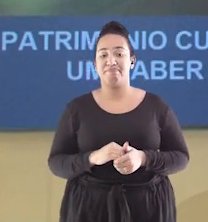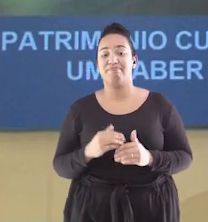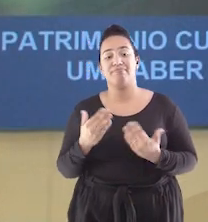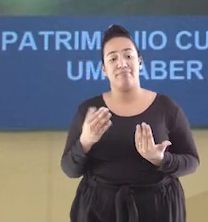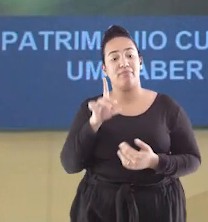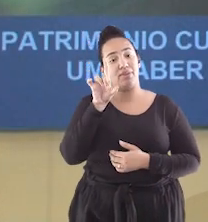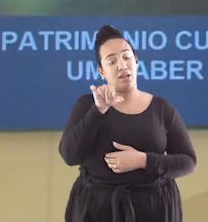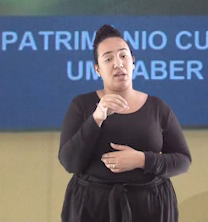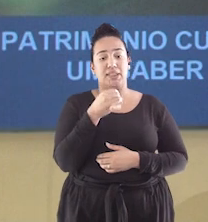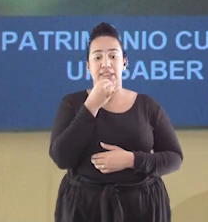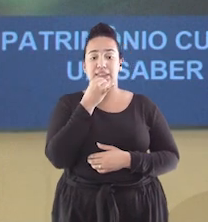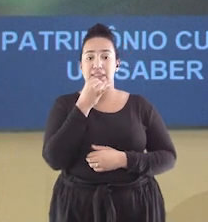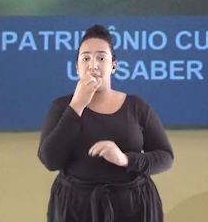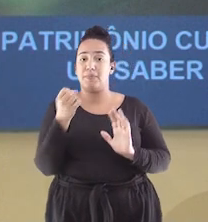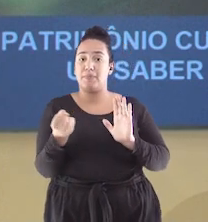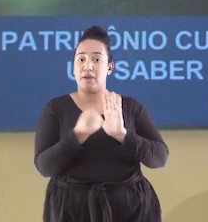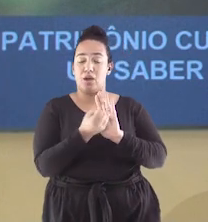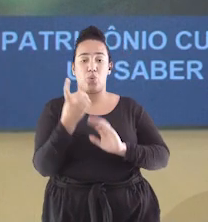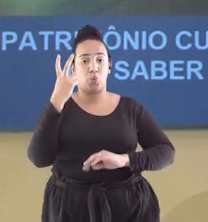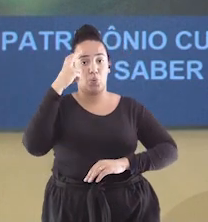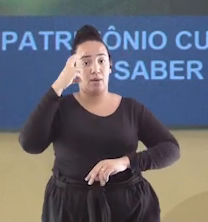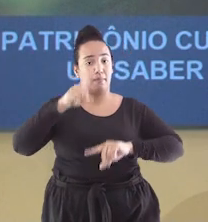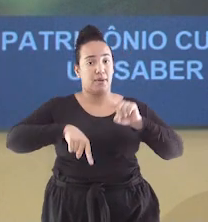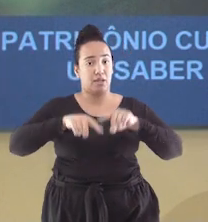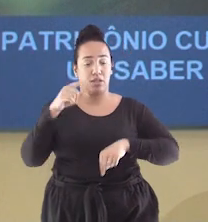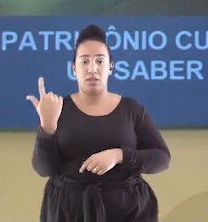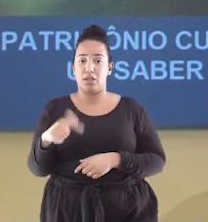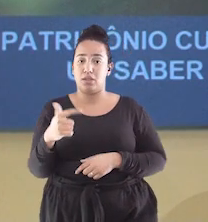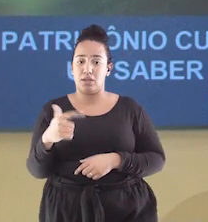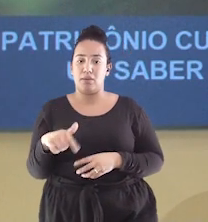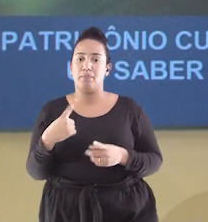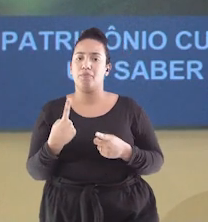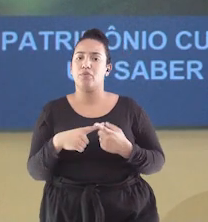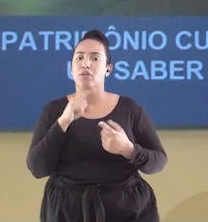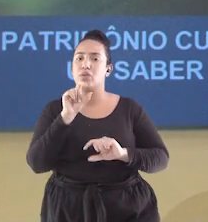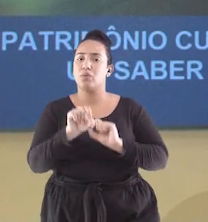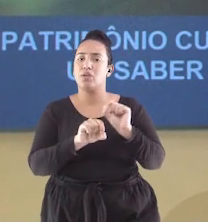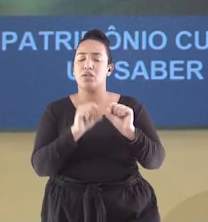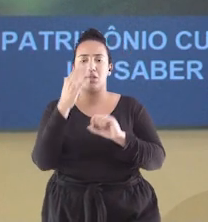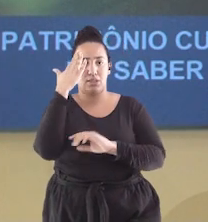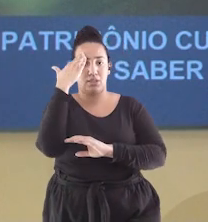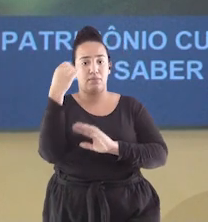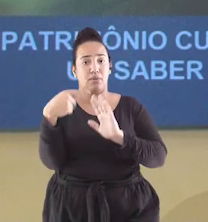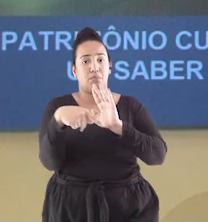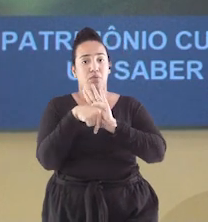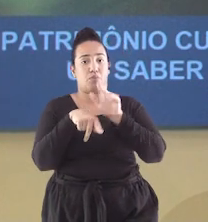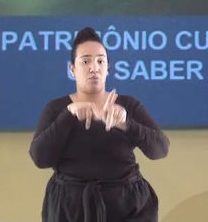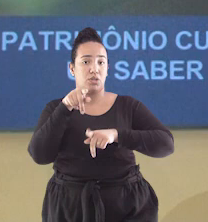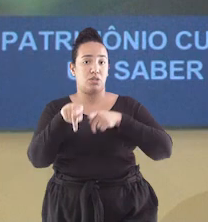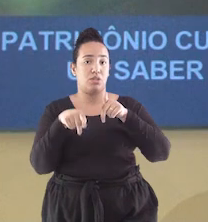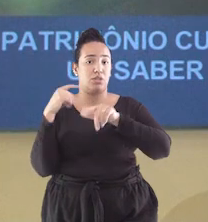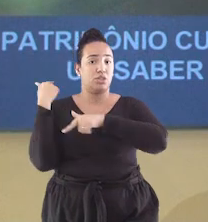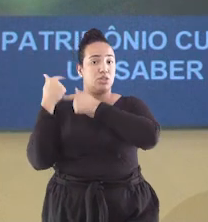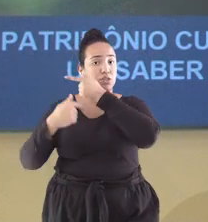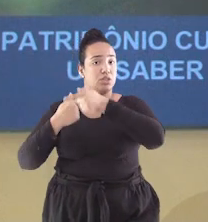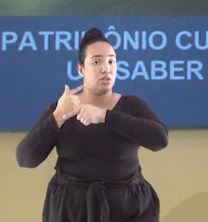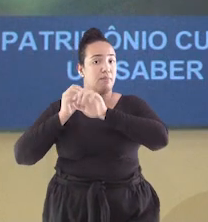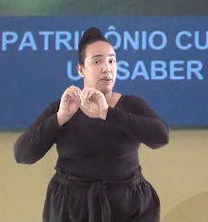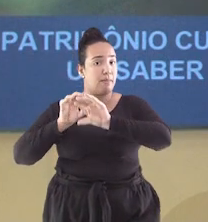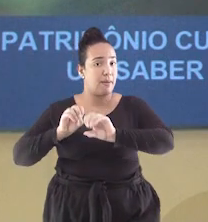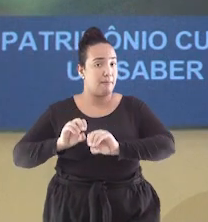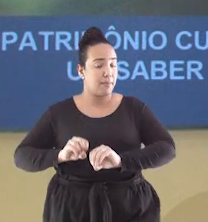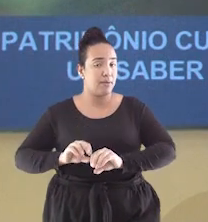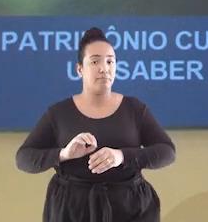Esse é um exemplo de patrimônio cultural imaterial, pois se trata de um saber popular que é transmitido de geração a